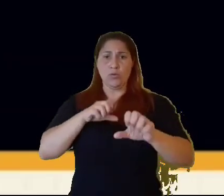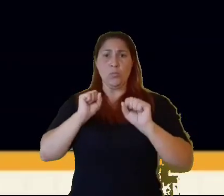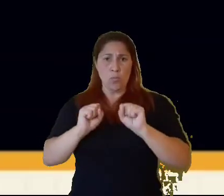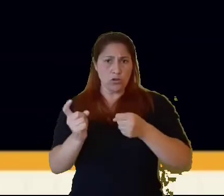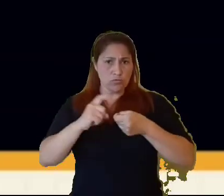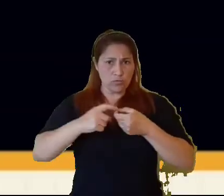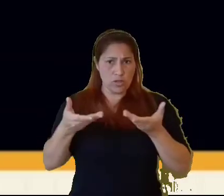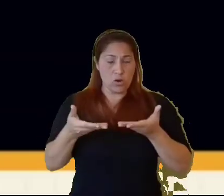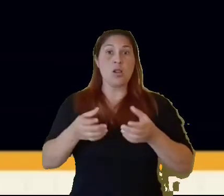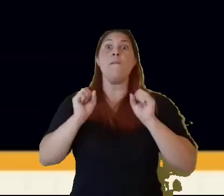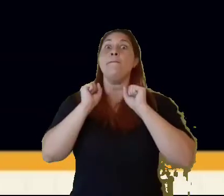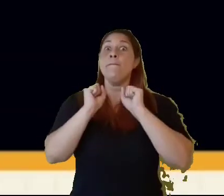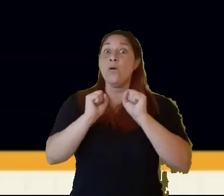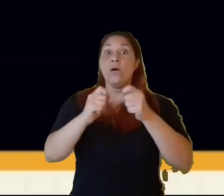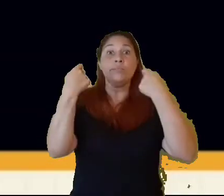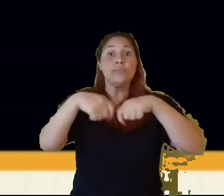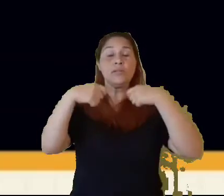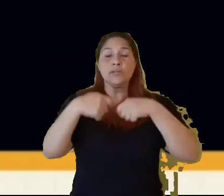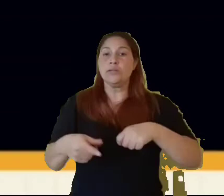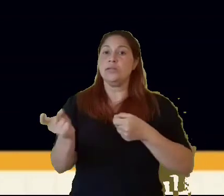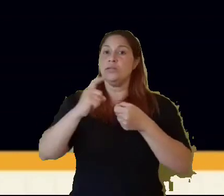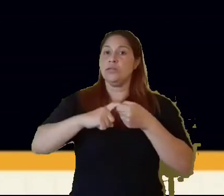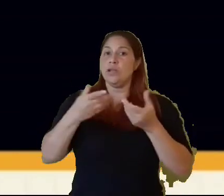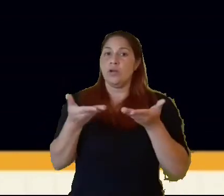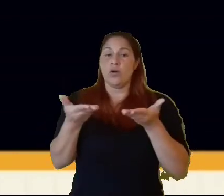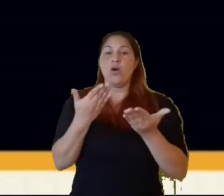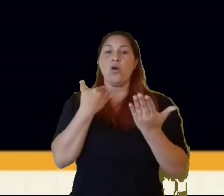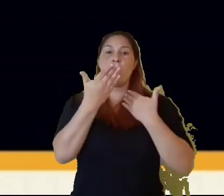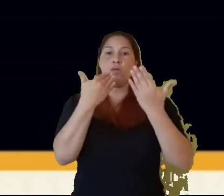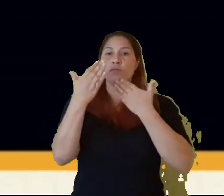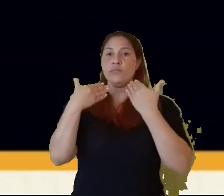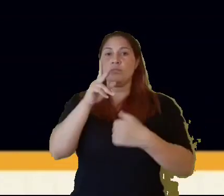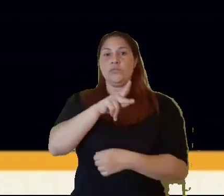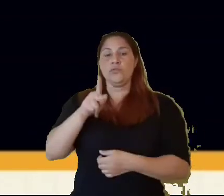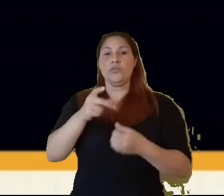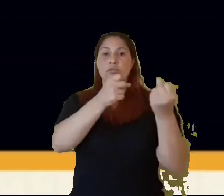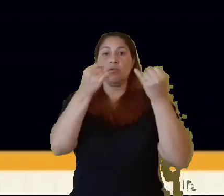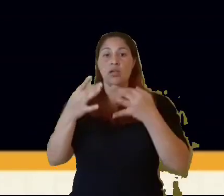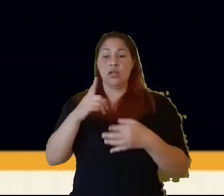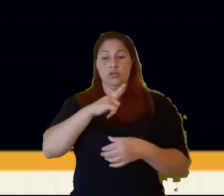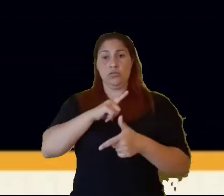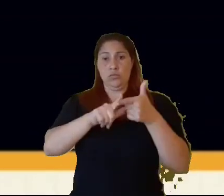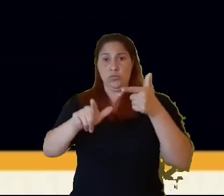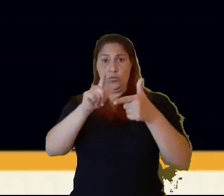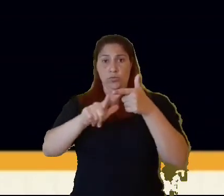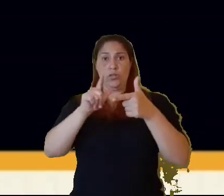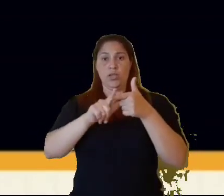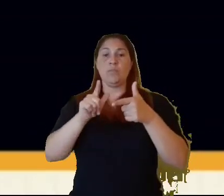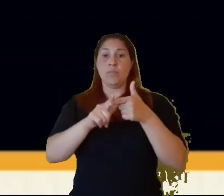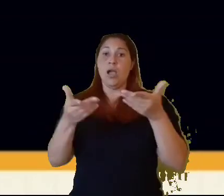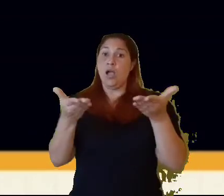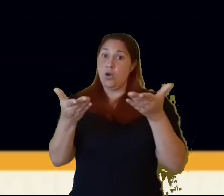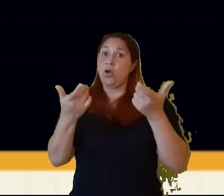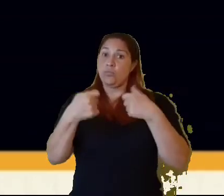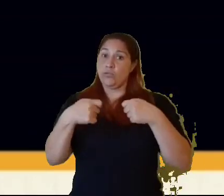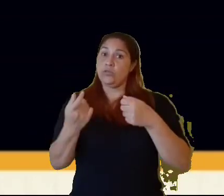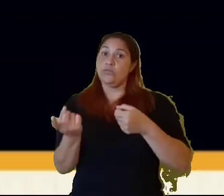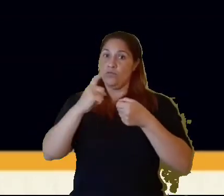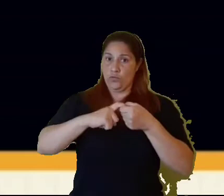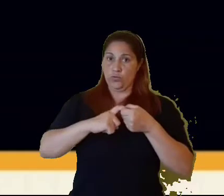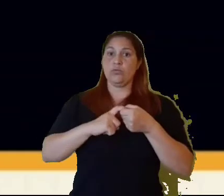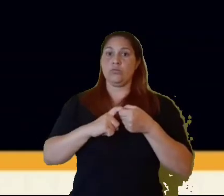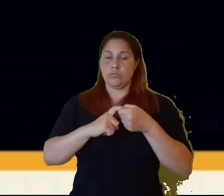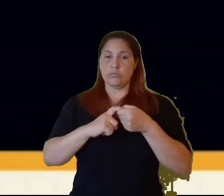você precisa voltar, você precisa conversar com a professora e falou, tive tantos problemas, tá, agora eu preciso